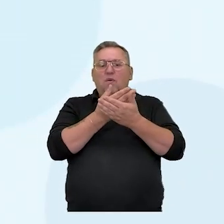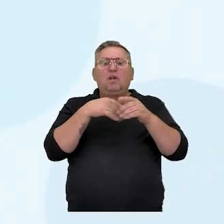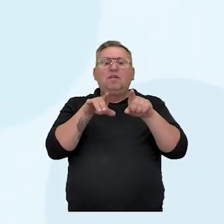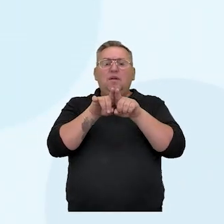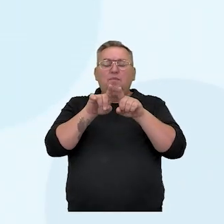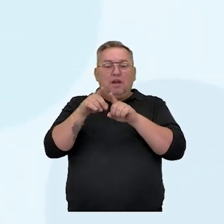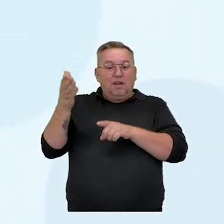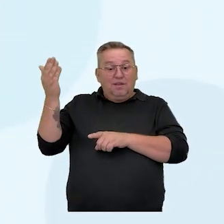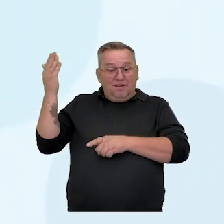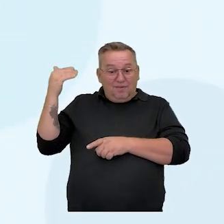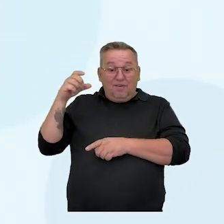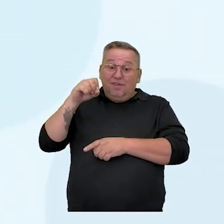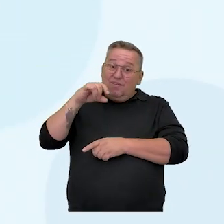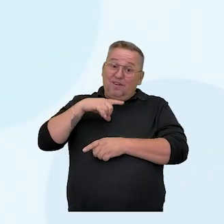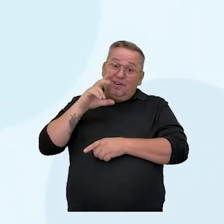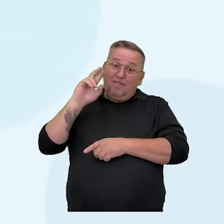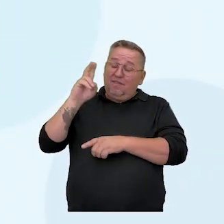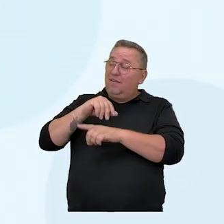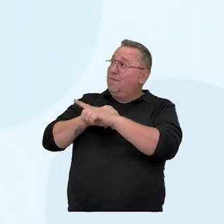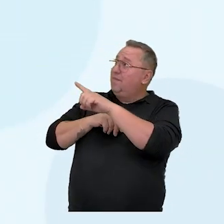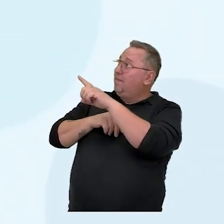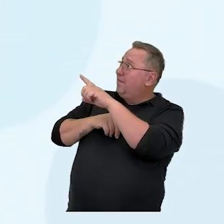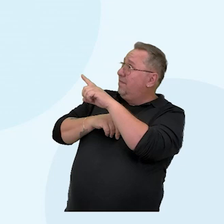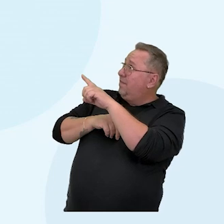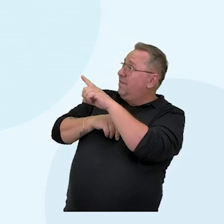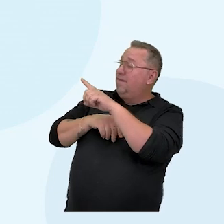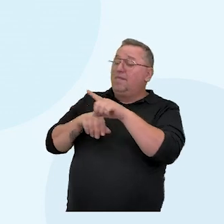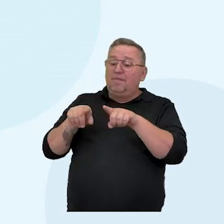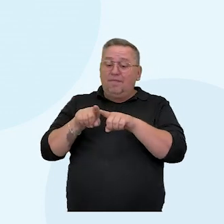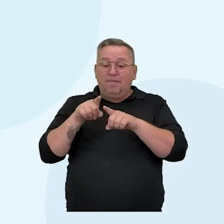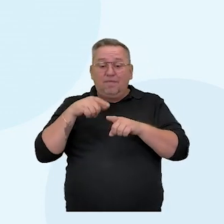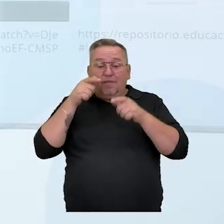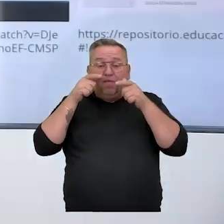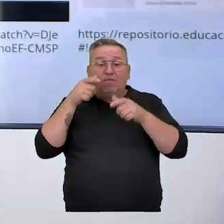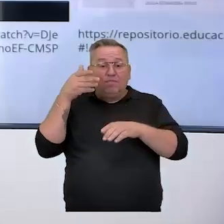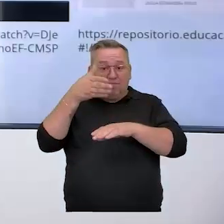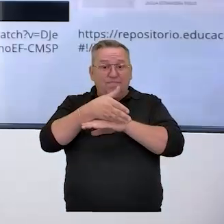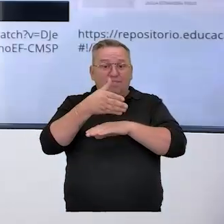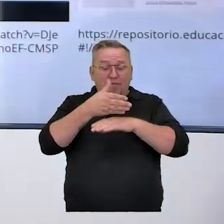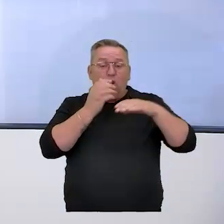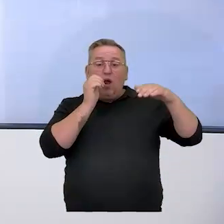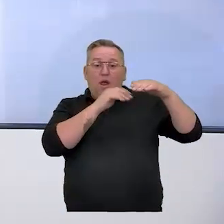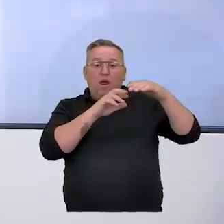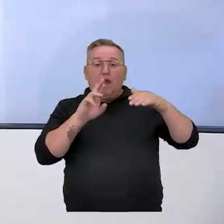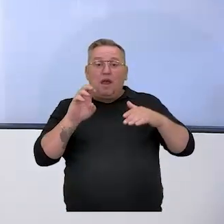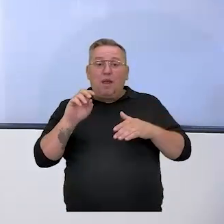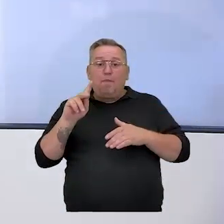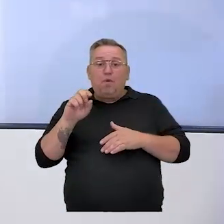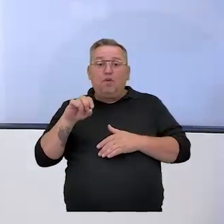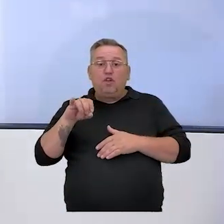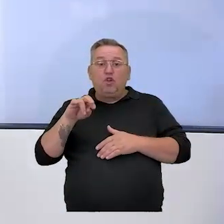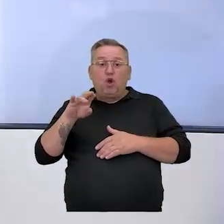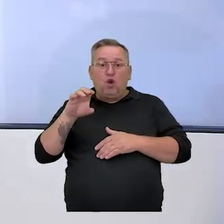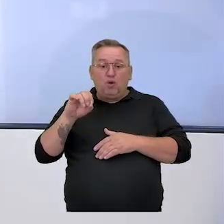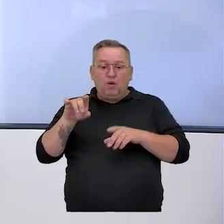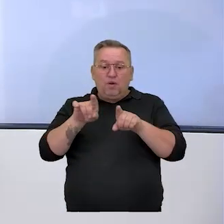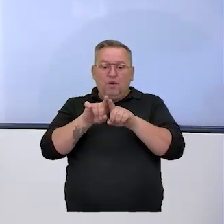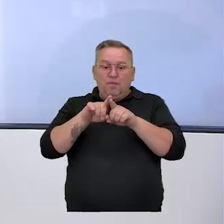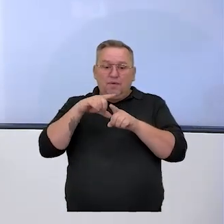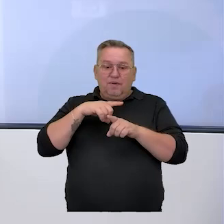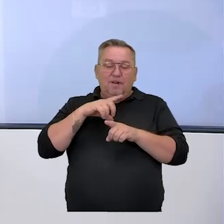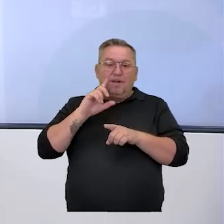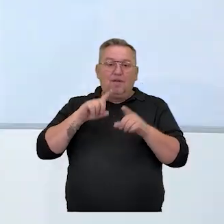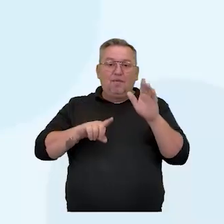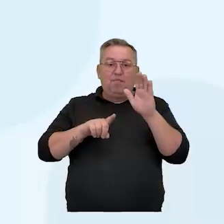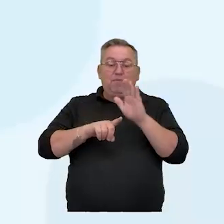As aulas anteriores. Então, se você quiser rever alguma coisinha, estão sempre ali no repositório para vocês, tá bem? Então, a gente começa com a